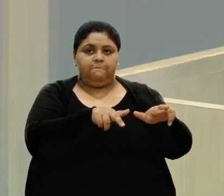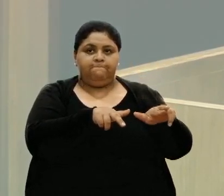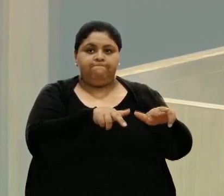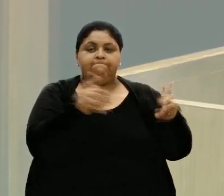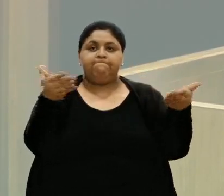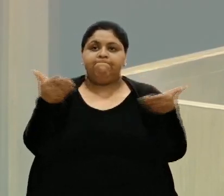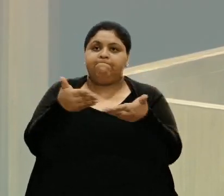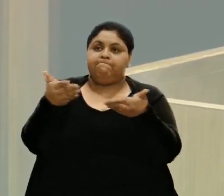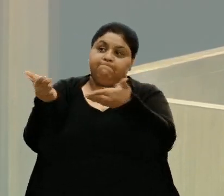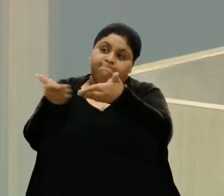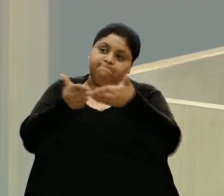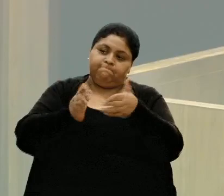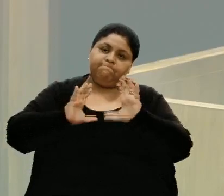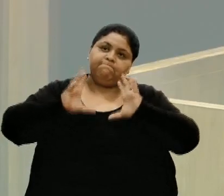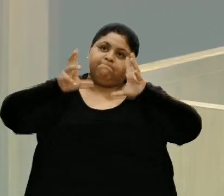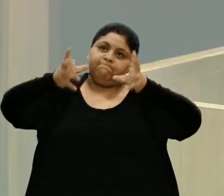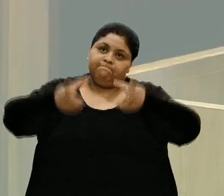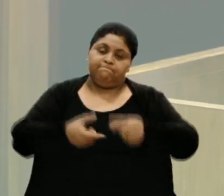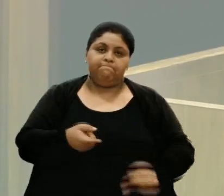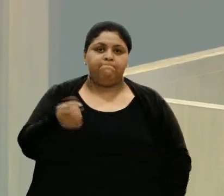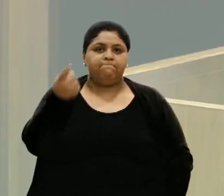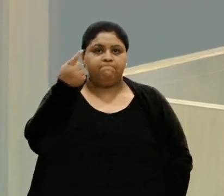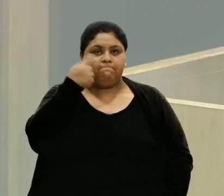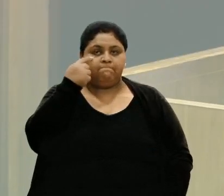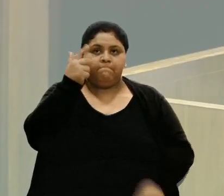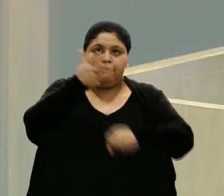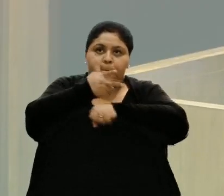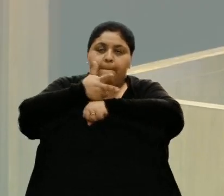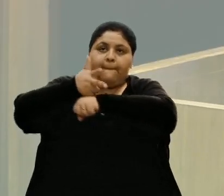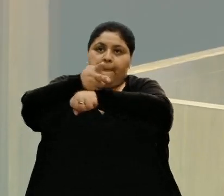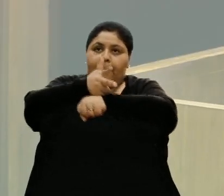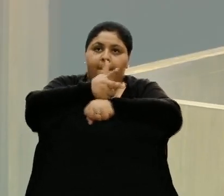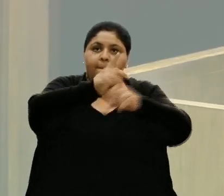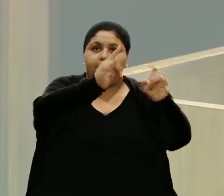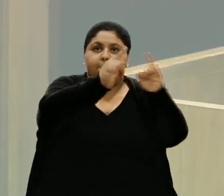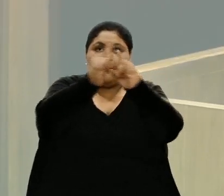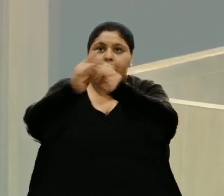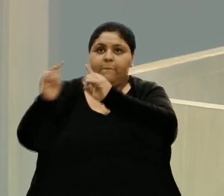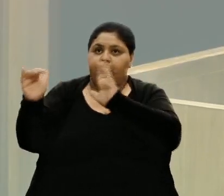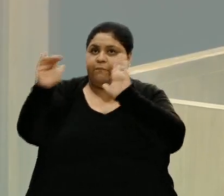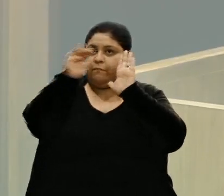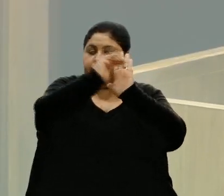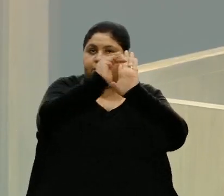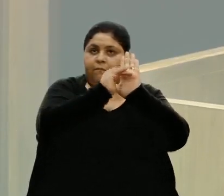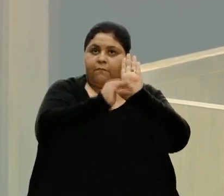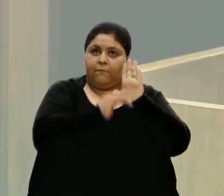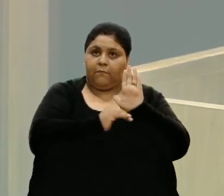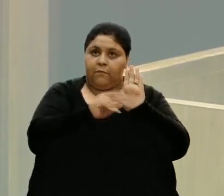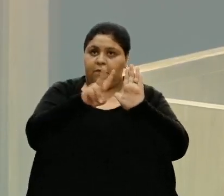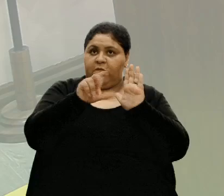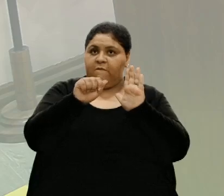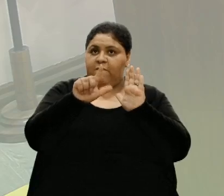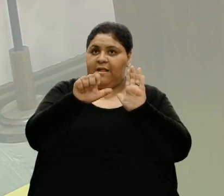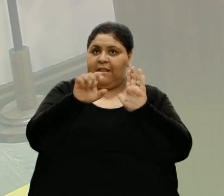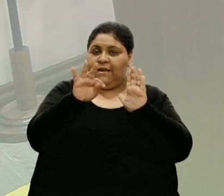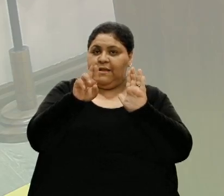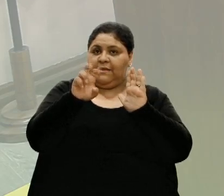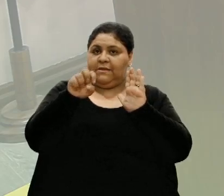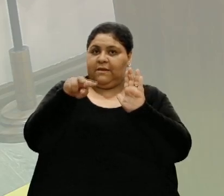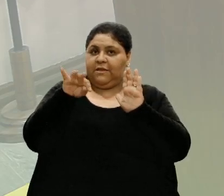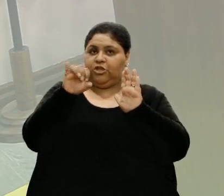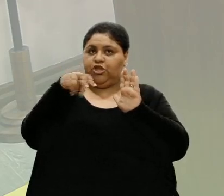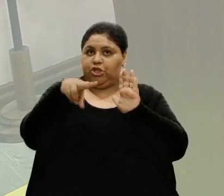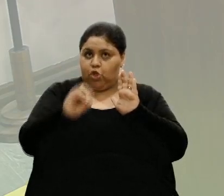Agora convido a todos para assistirmos o vídeo institucional do roteiro turístico Vale Trentino.